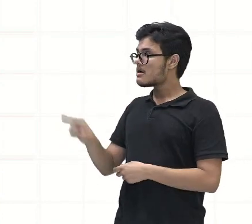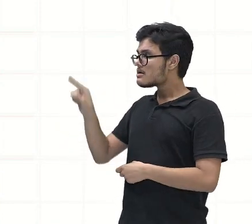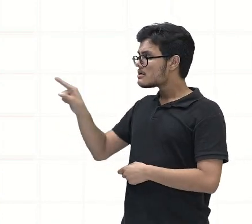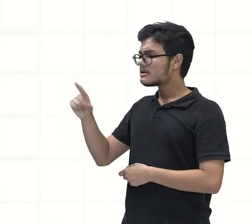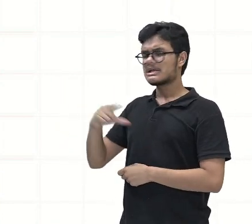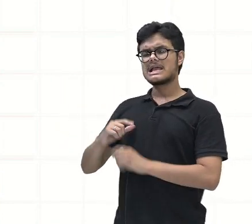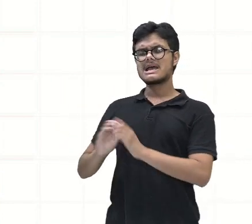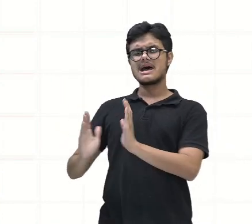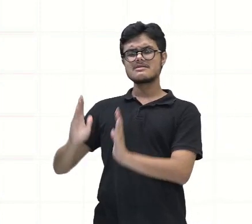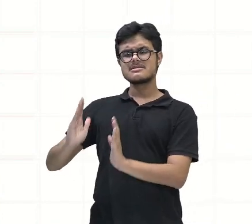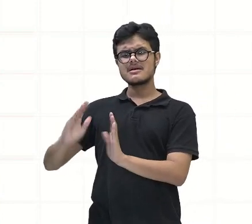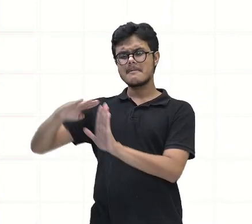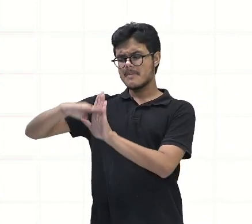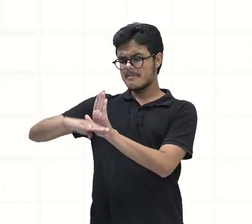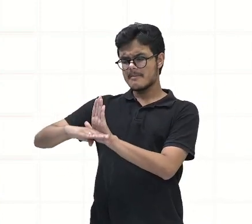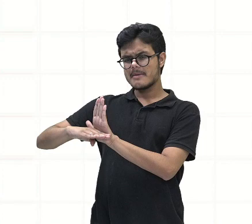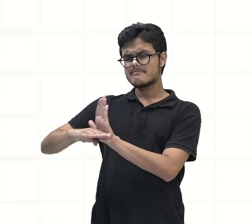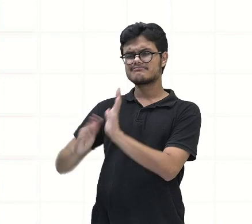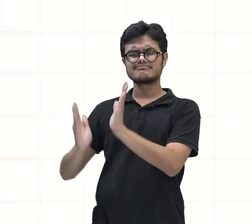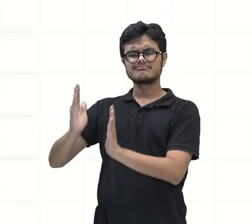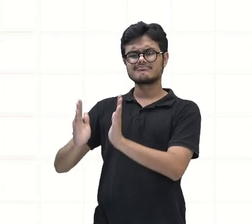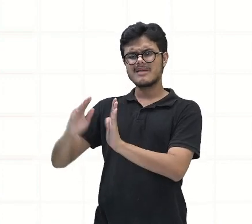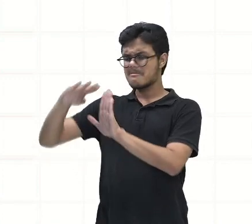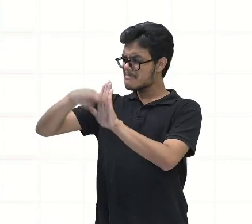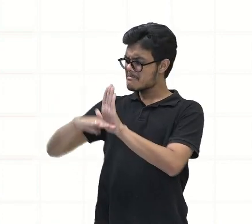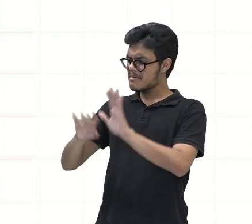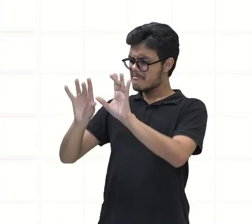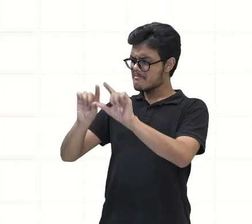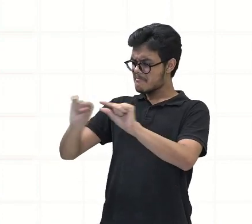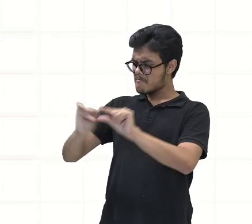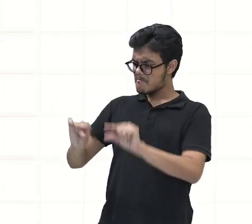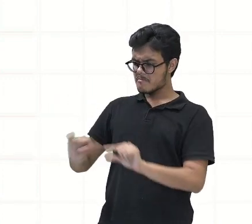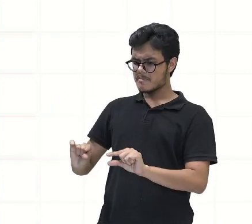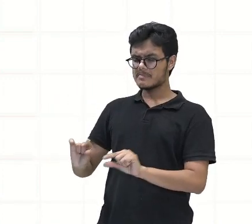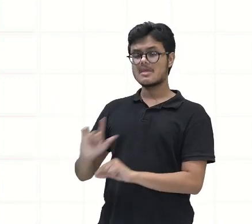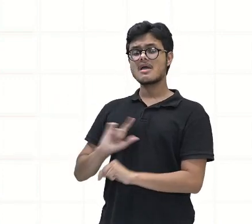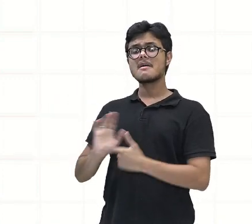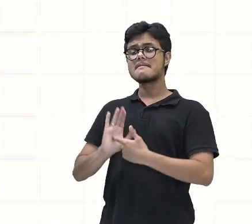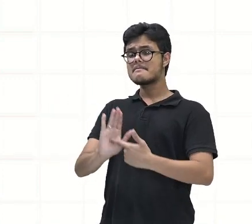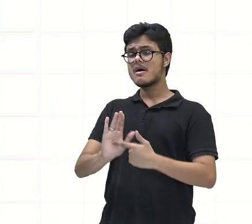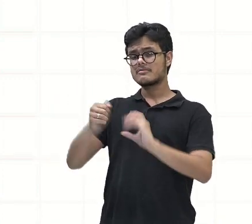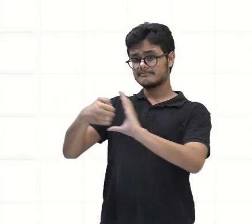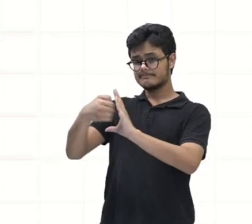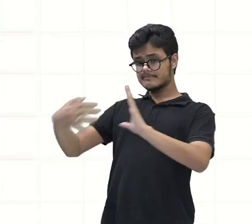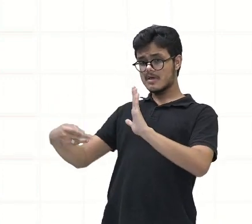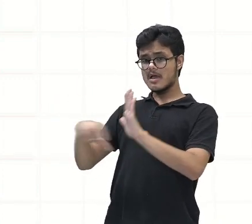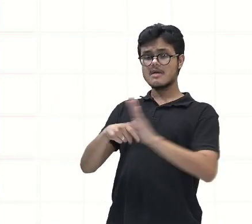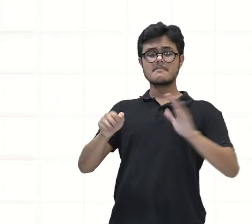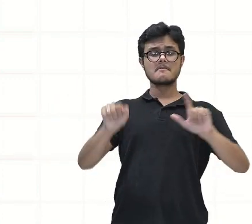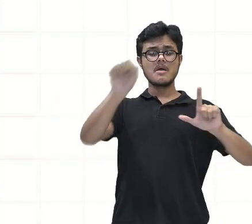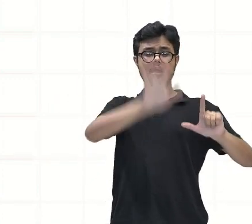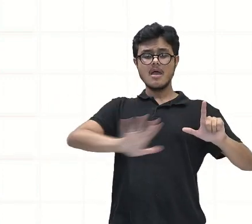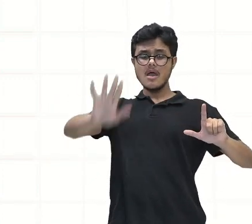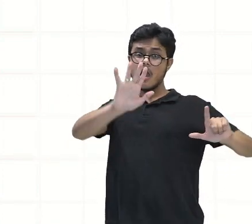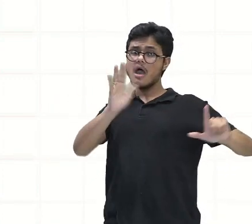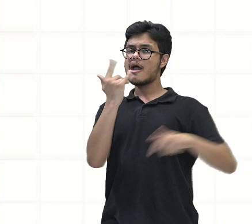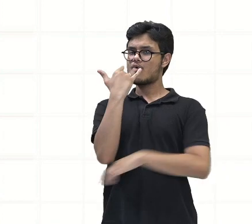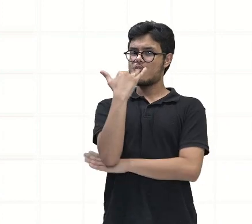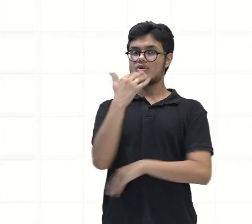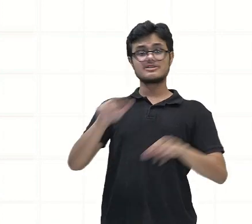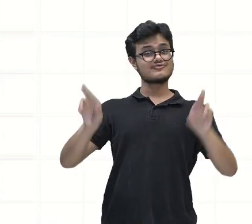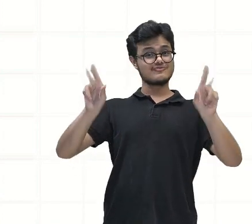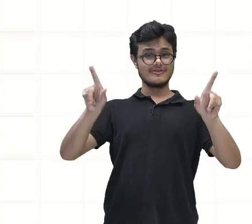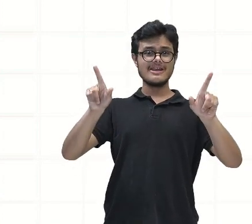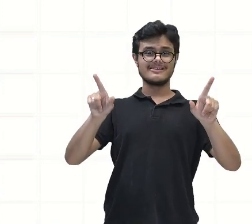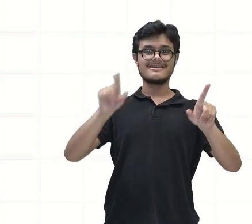legenda né Essa legenda ela vem é uma legenda que vem indicando eh cores diferenciadas